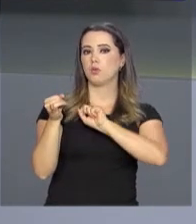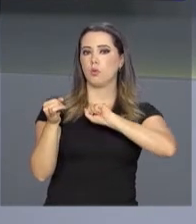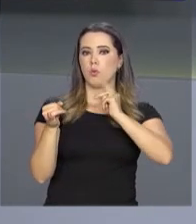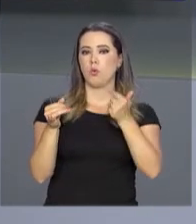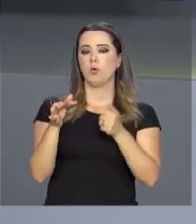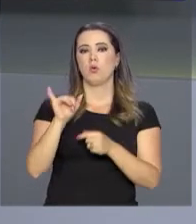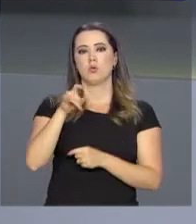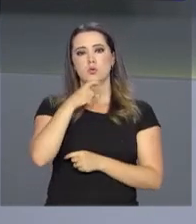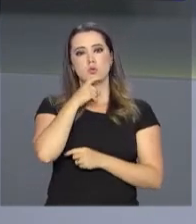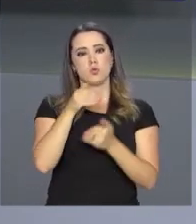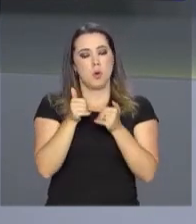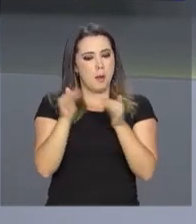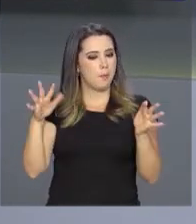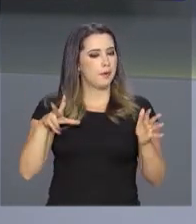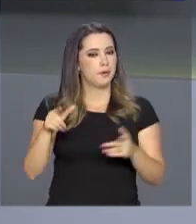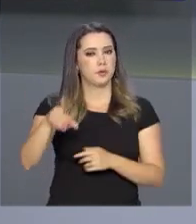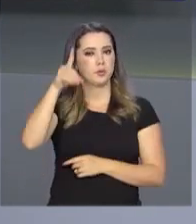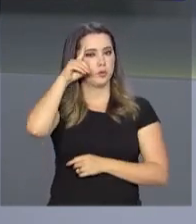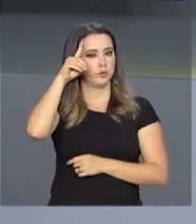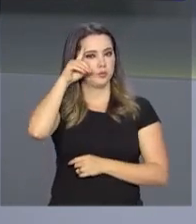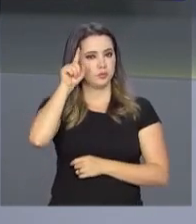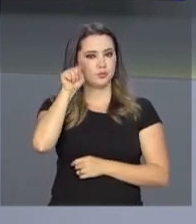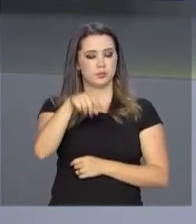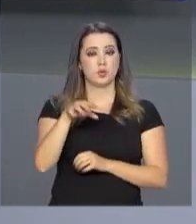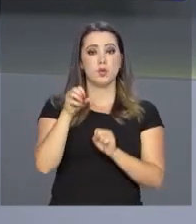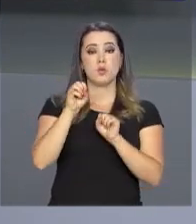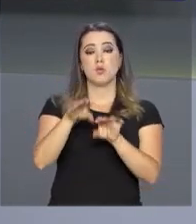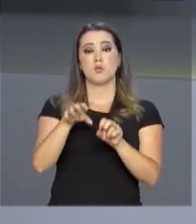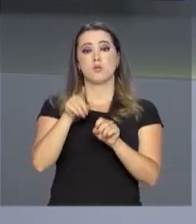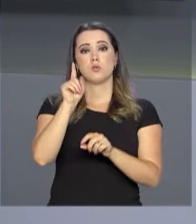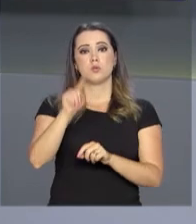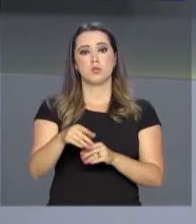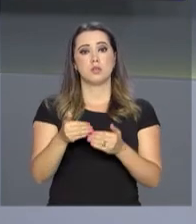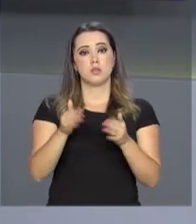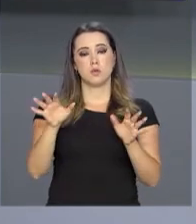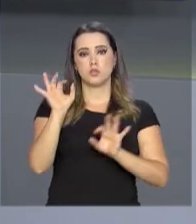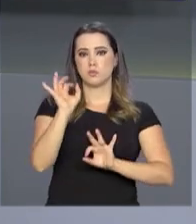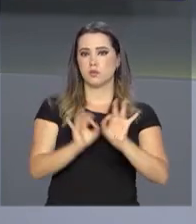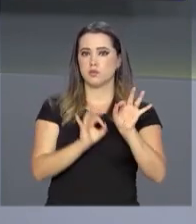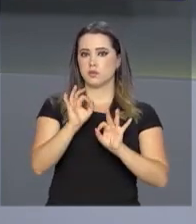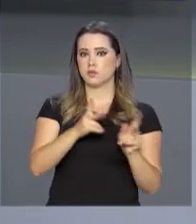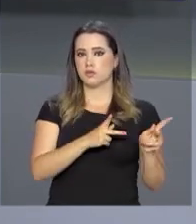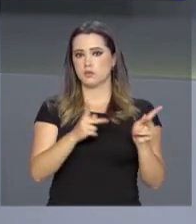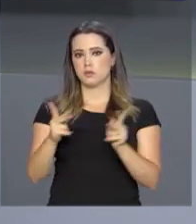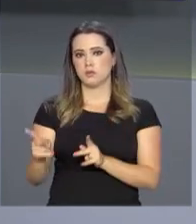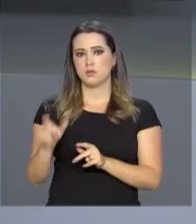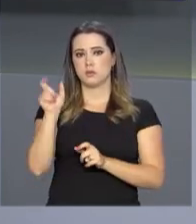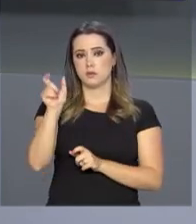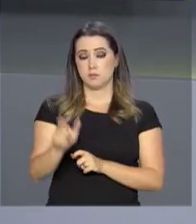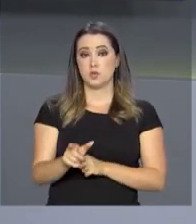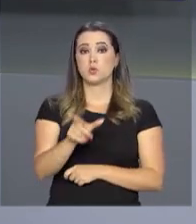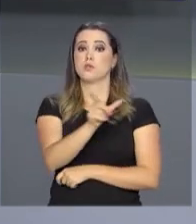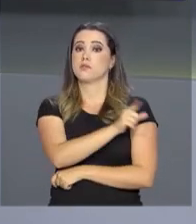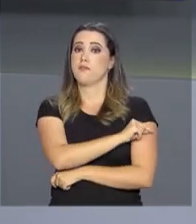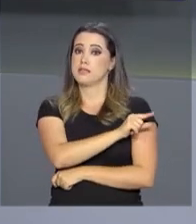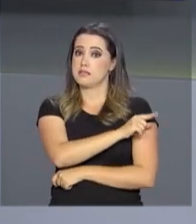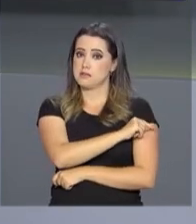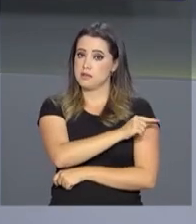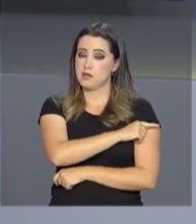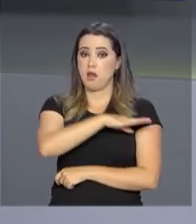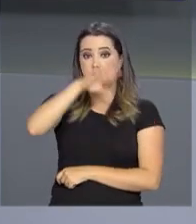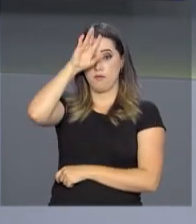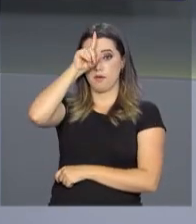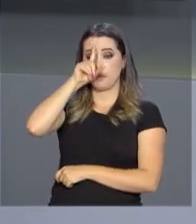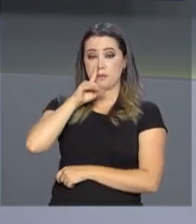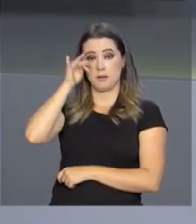férias escolares fica aberto todos os dias. A orientação é que antes de planejar a visita ao parque, os visitantes tomem a vacina